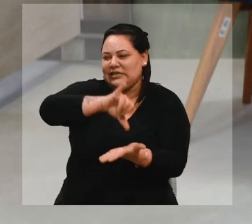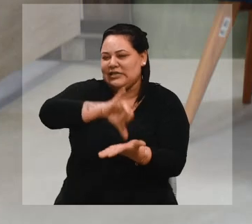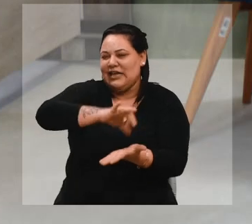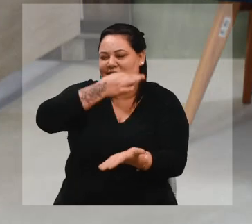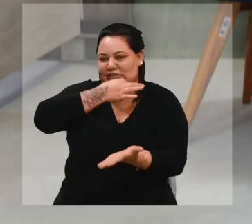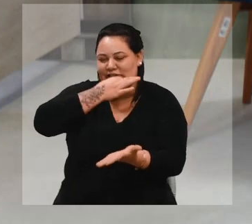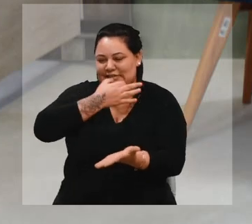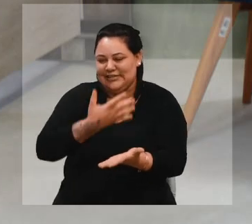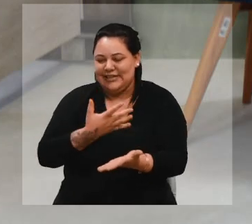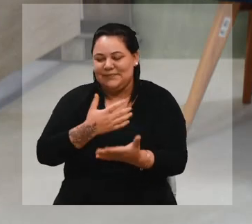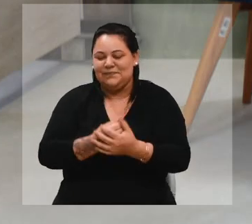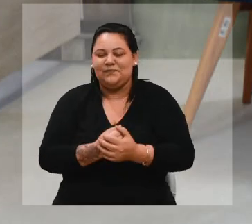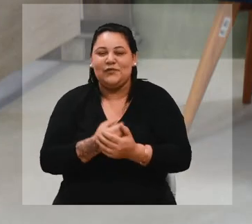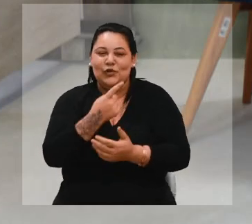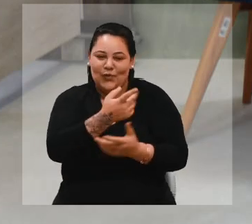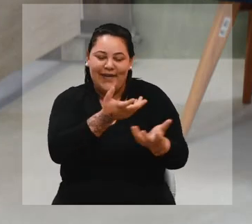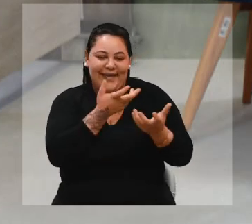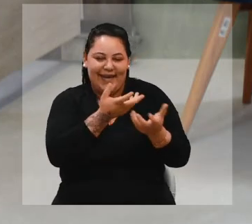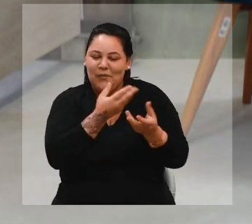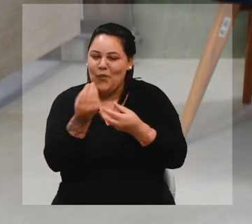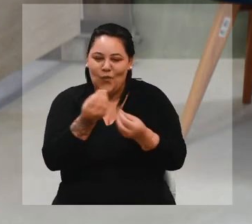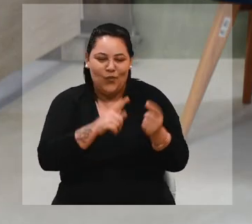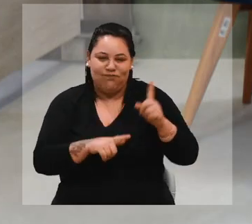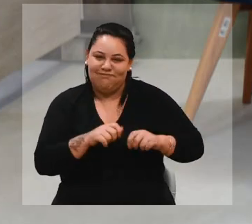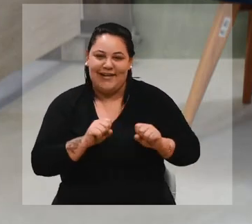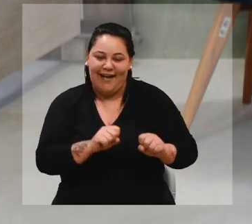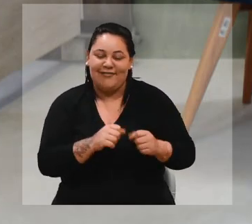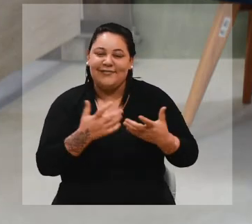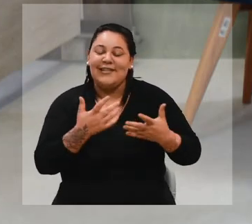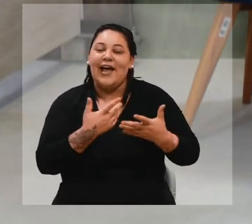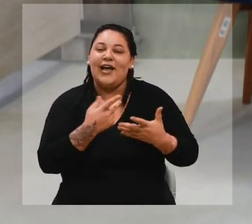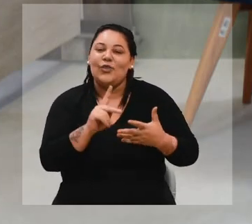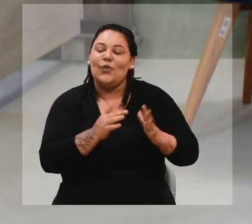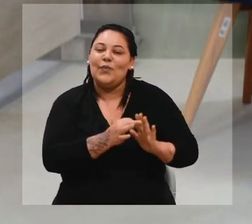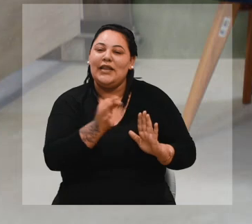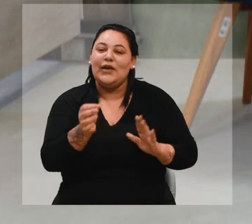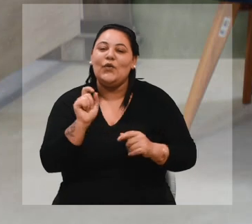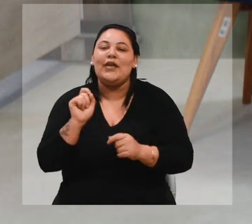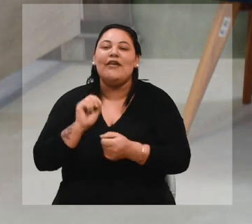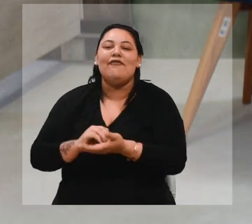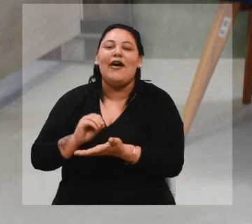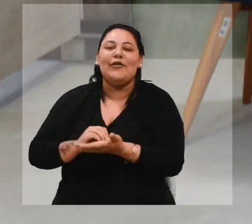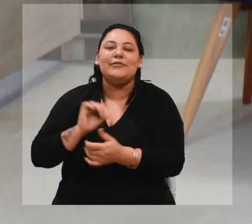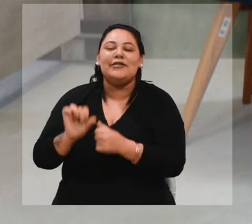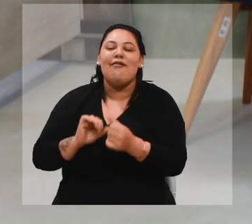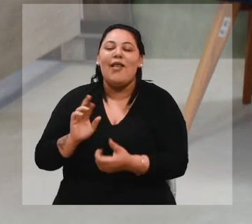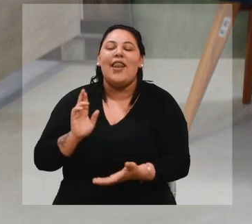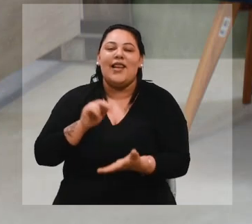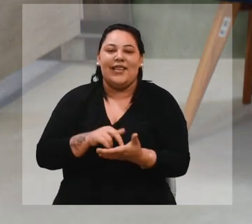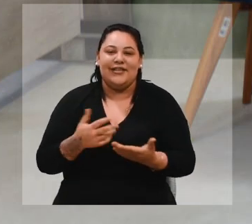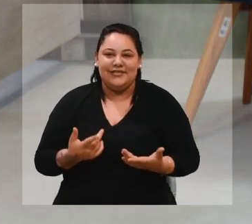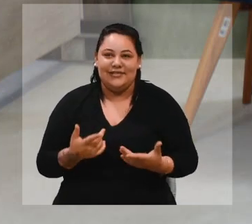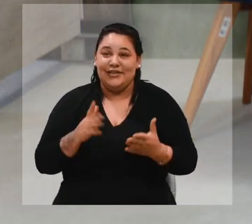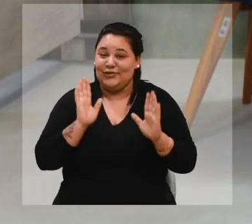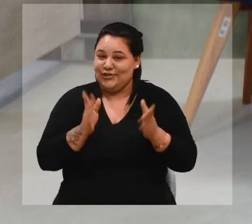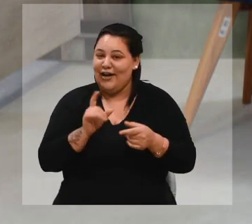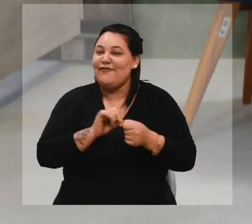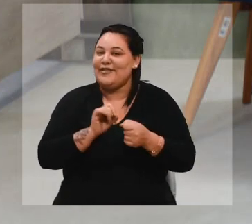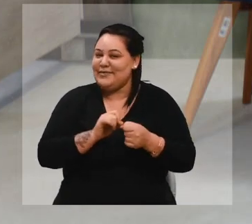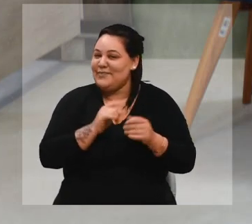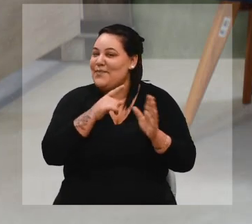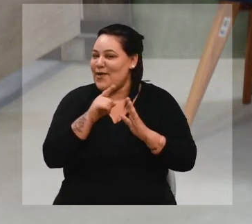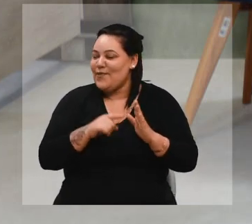assim como todos os caxienses. Na sua ótica, o que falta para isso ser uma realidade? É uma pergunta que eu já fiz a vários vereadores